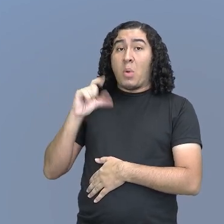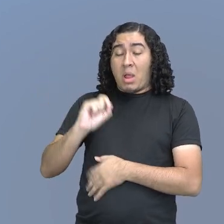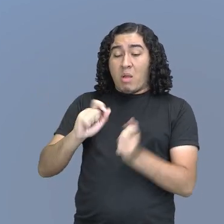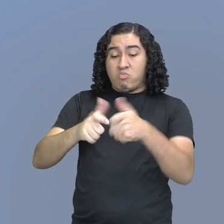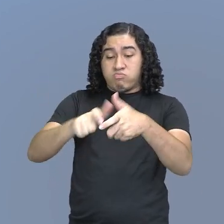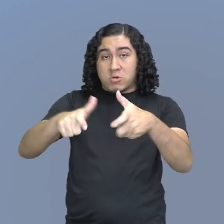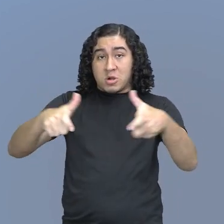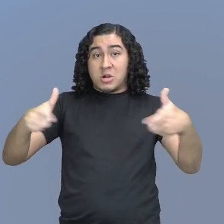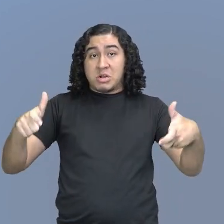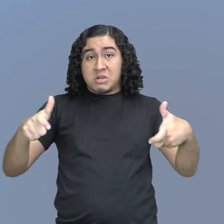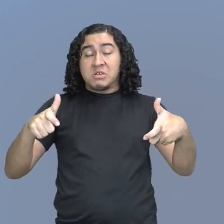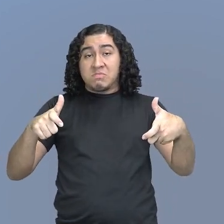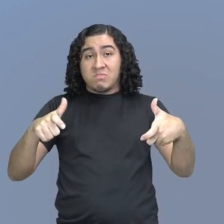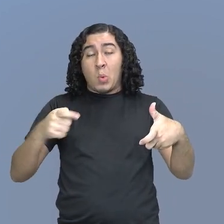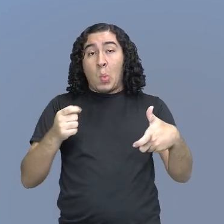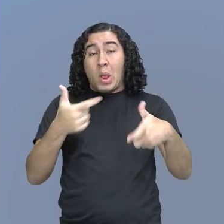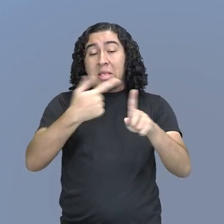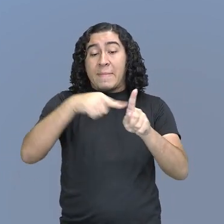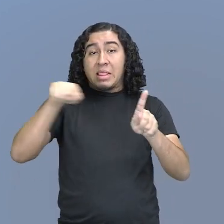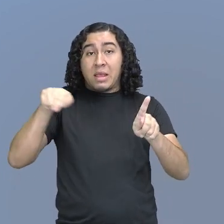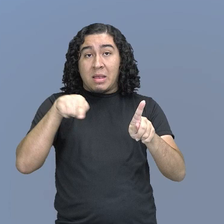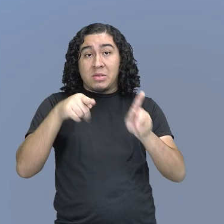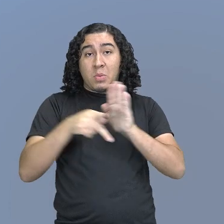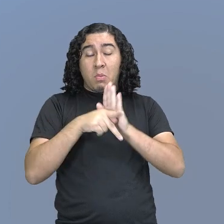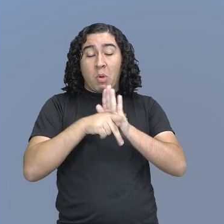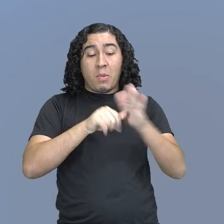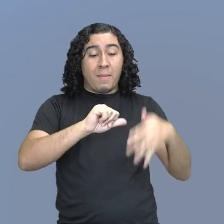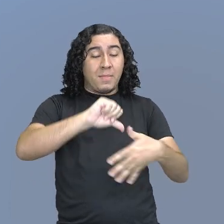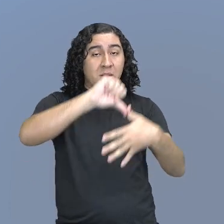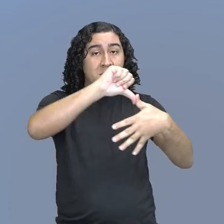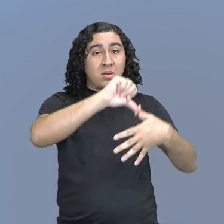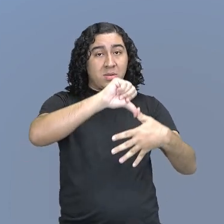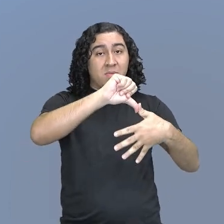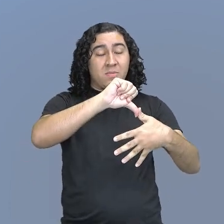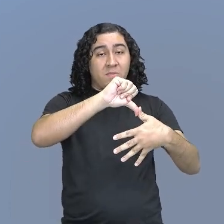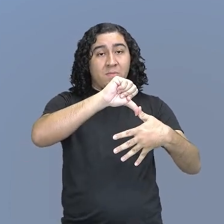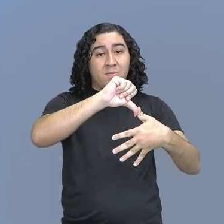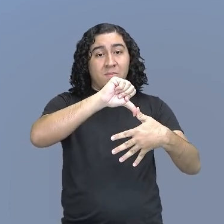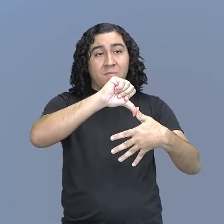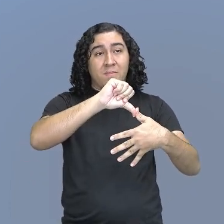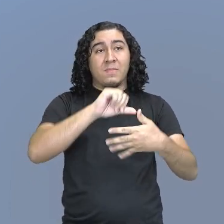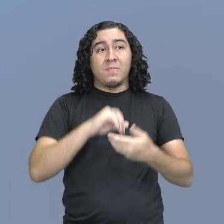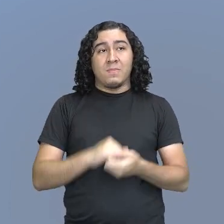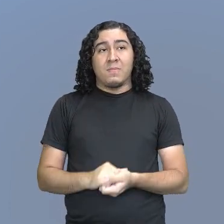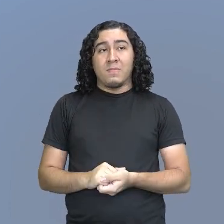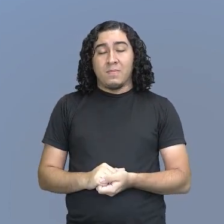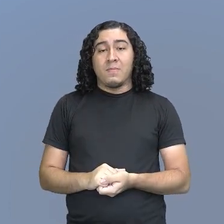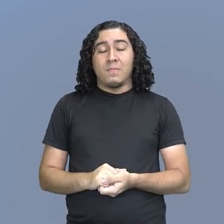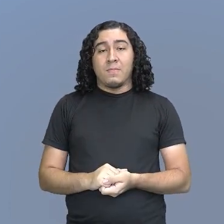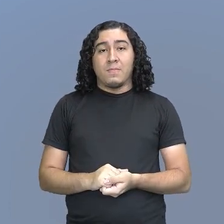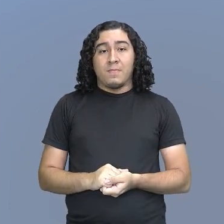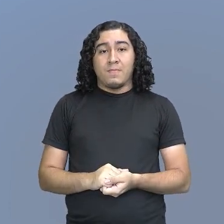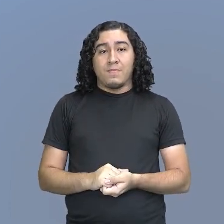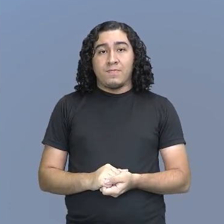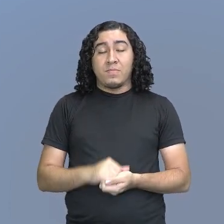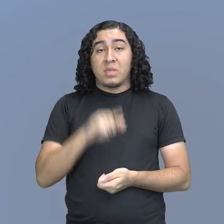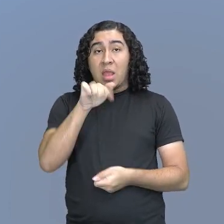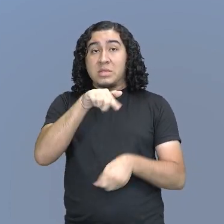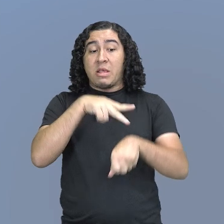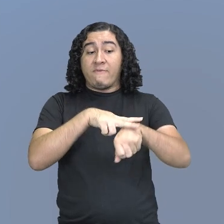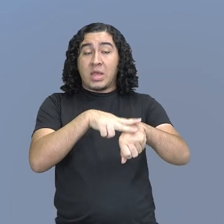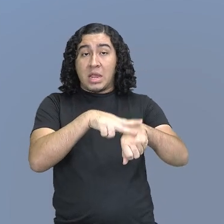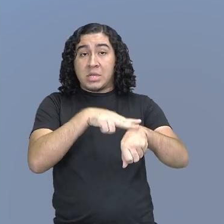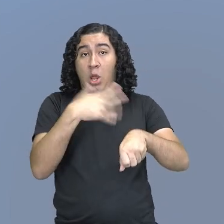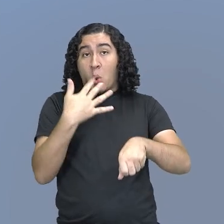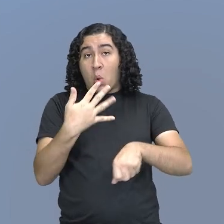aí, praticamente a metade do continente sul-americano. Então é nessa Amazônia aí que a gente vai